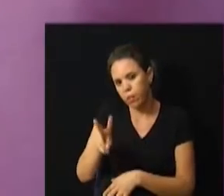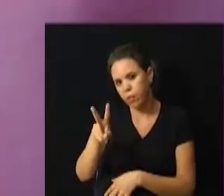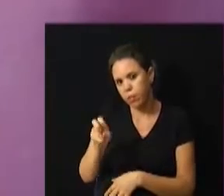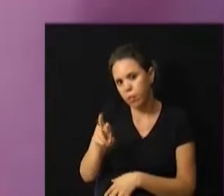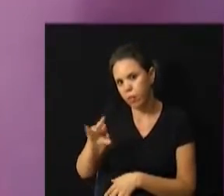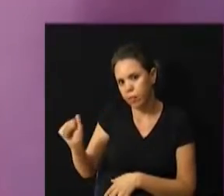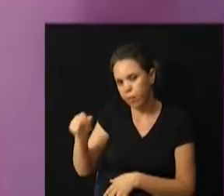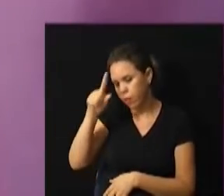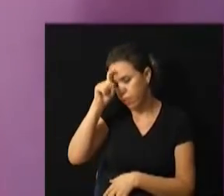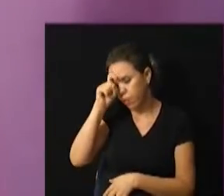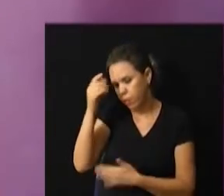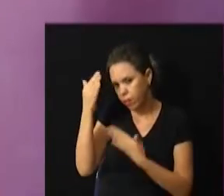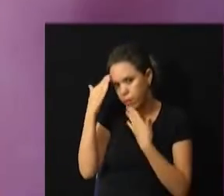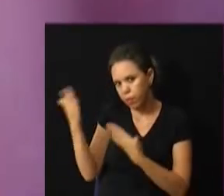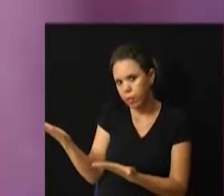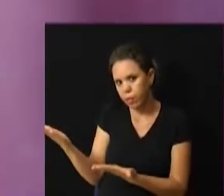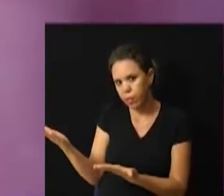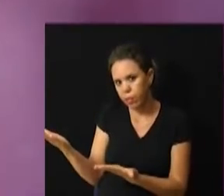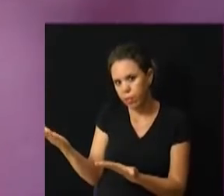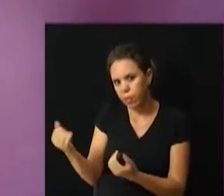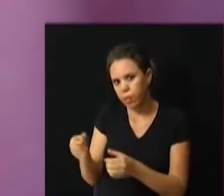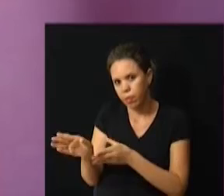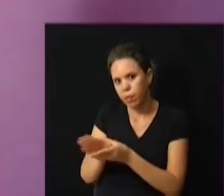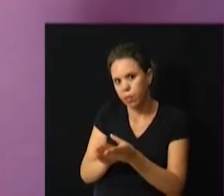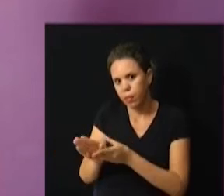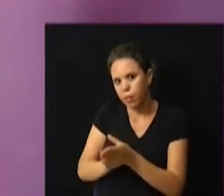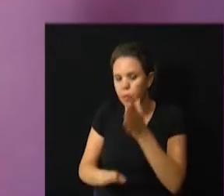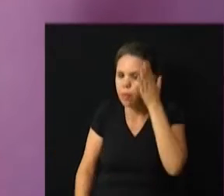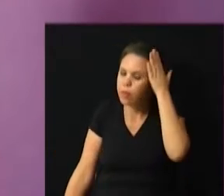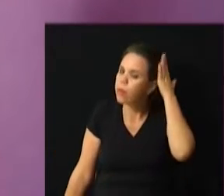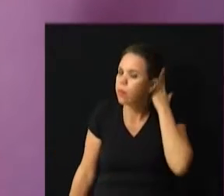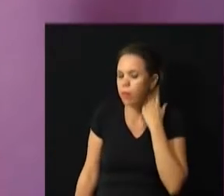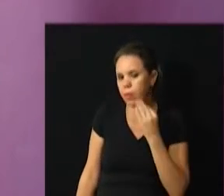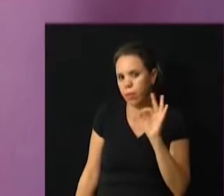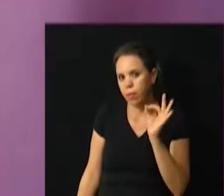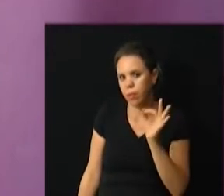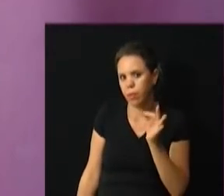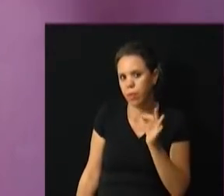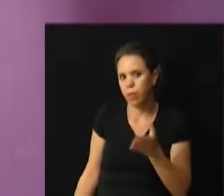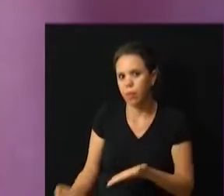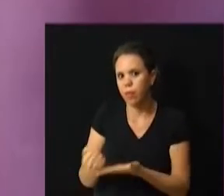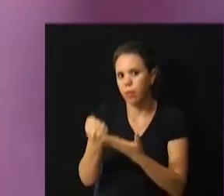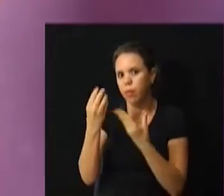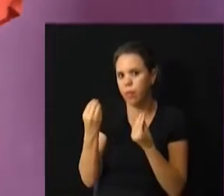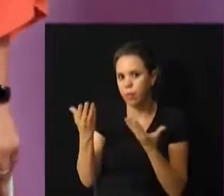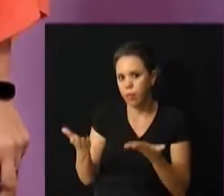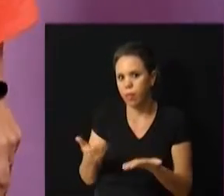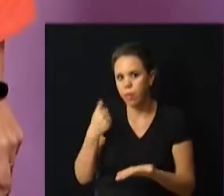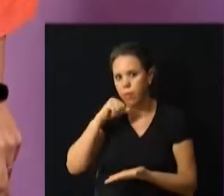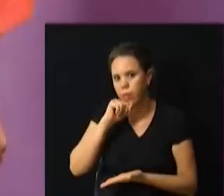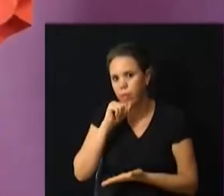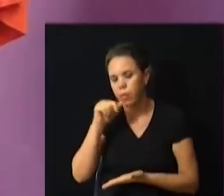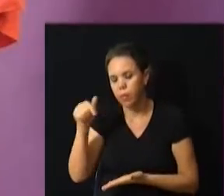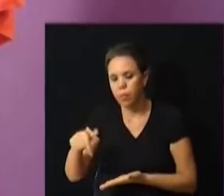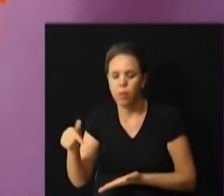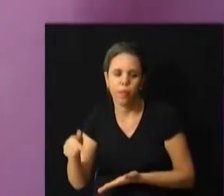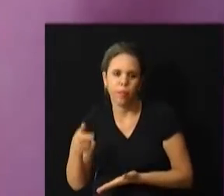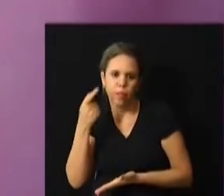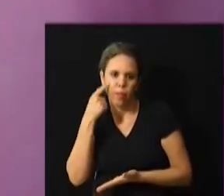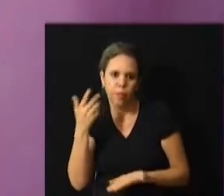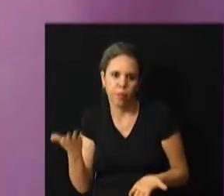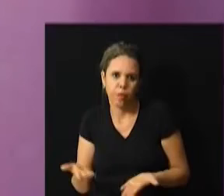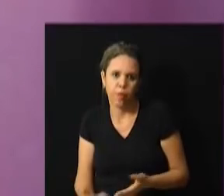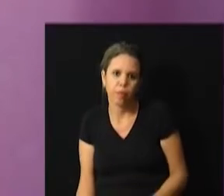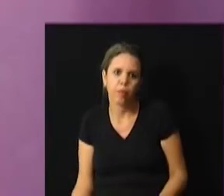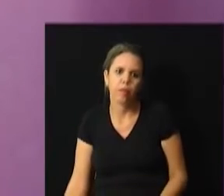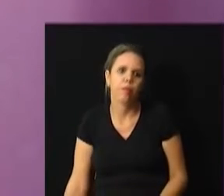pediatra do Veracruz Hospital. Doutor, muito obrigada pelas suas orientações, viu? Tenho certeza que ajudou muita mãe, muito pai